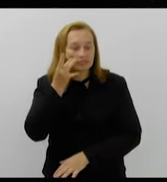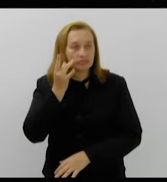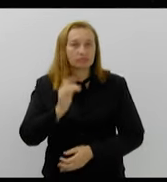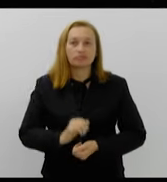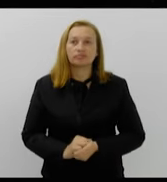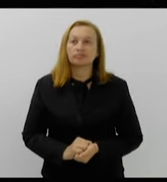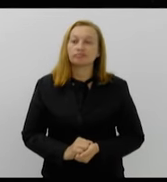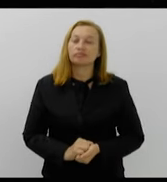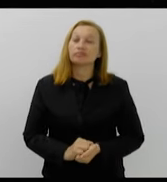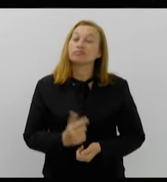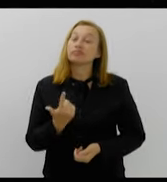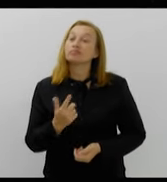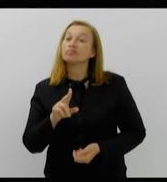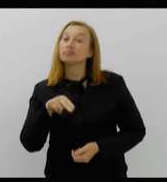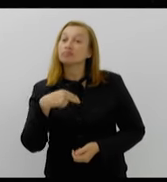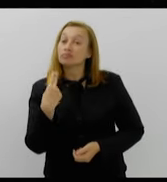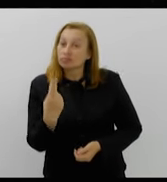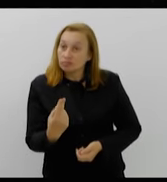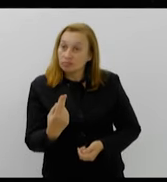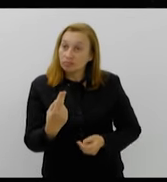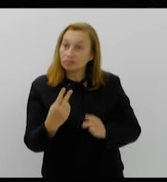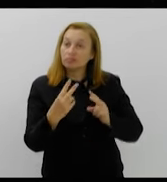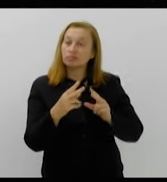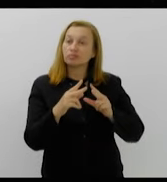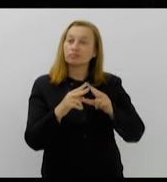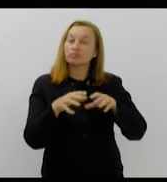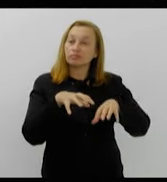ou de forma